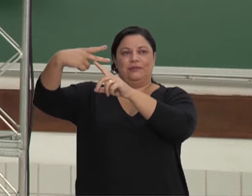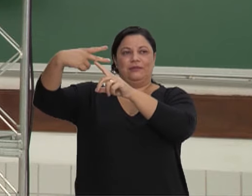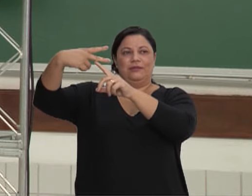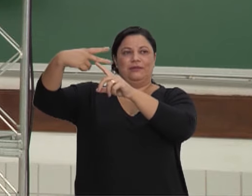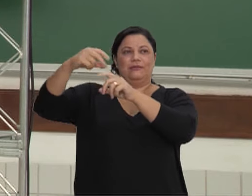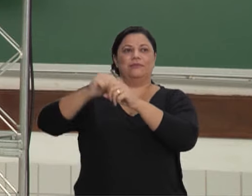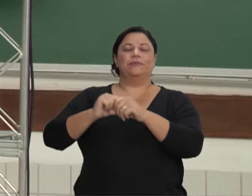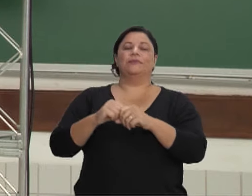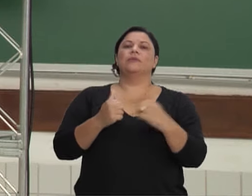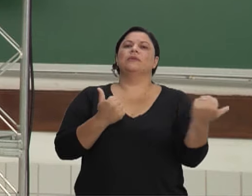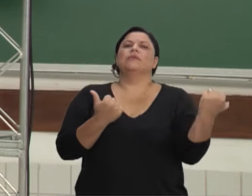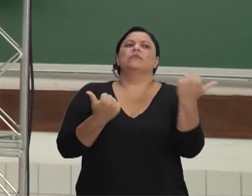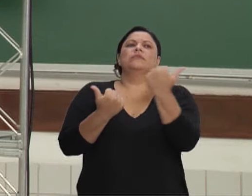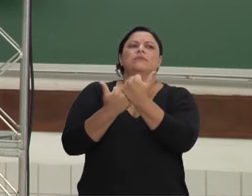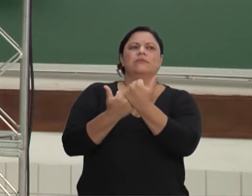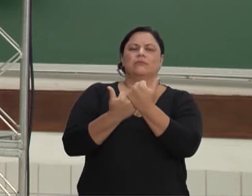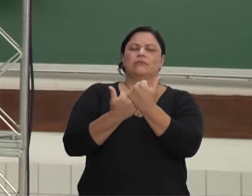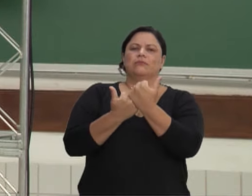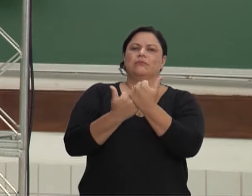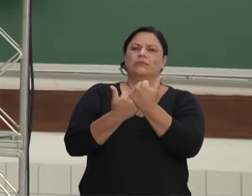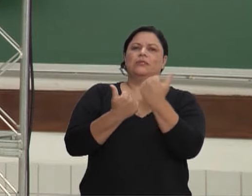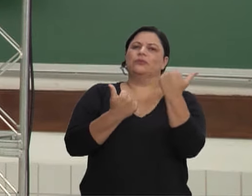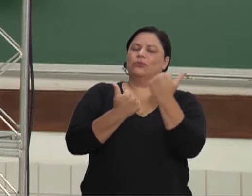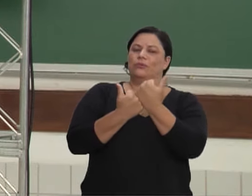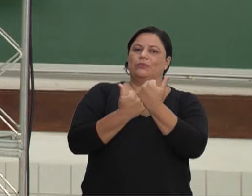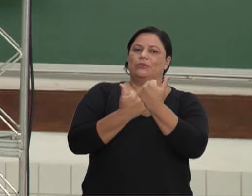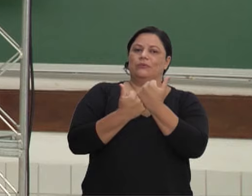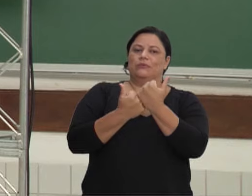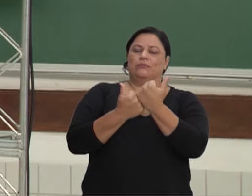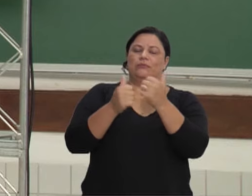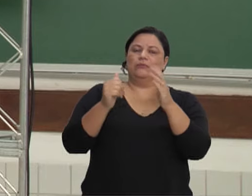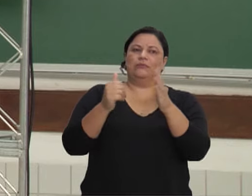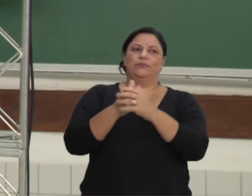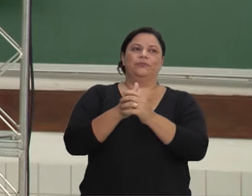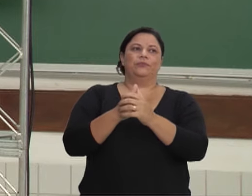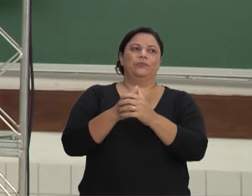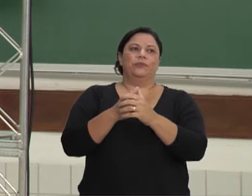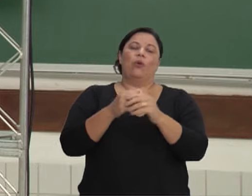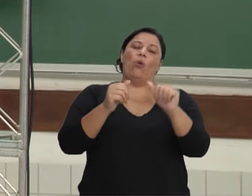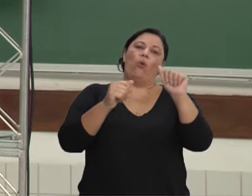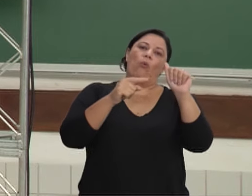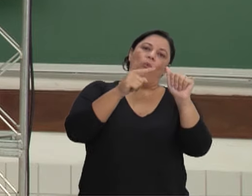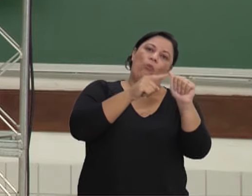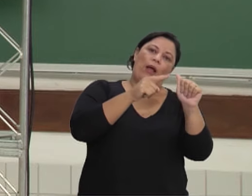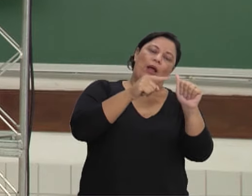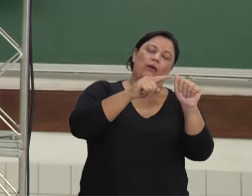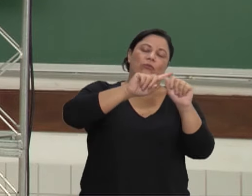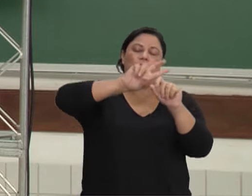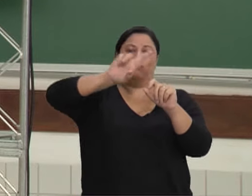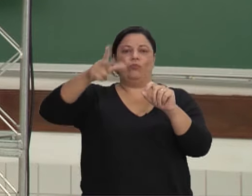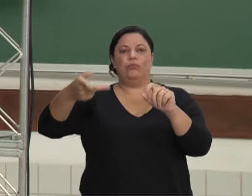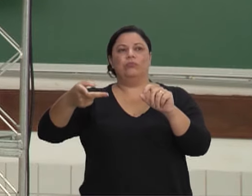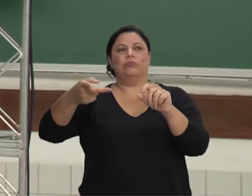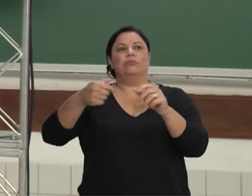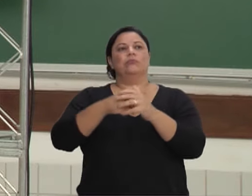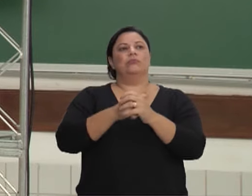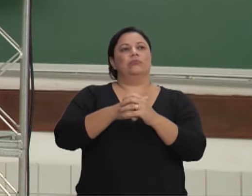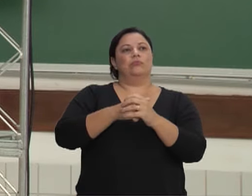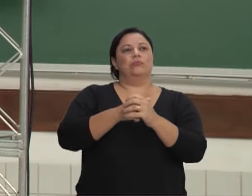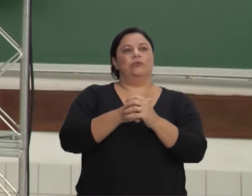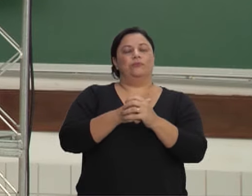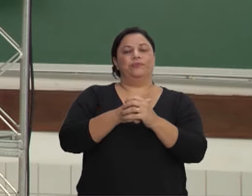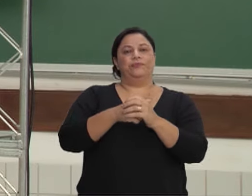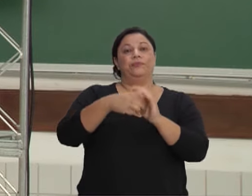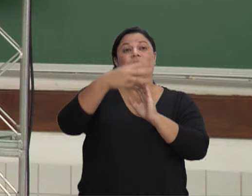o ponto A', não vai fazer diferença se eu substituir primeiro o A ou A'. Vou ter aqui,